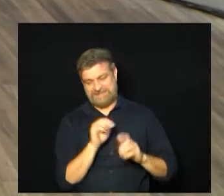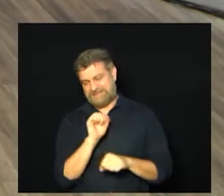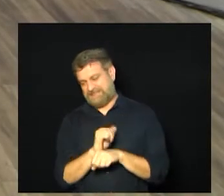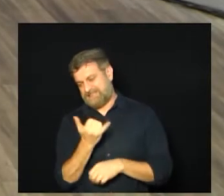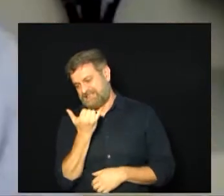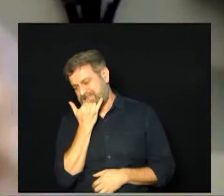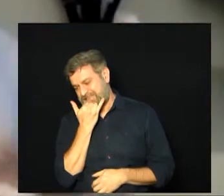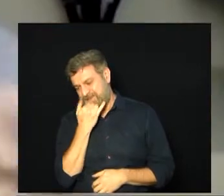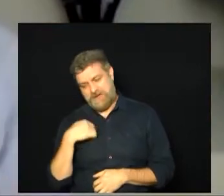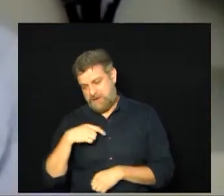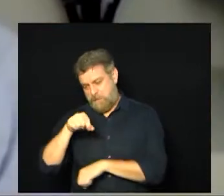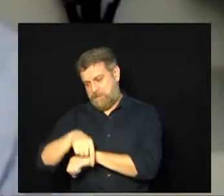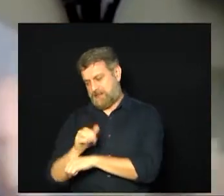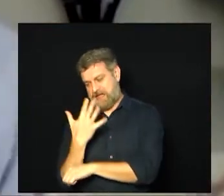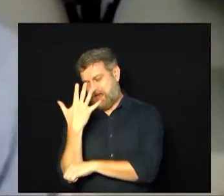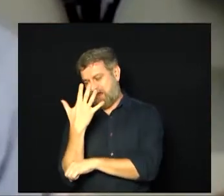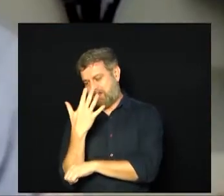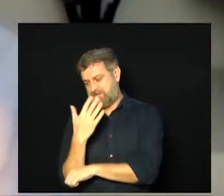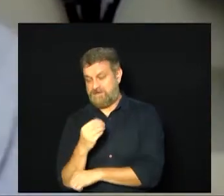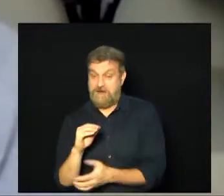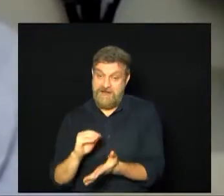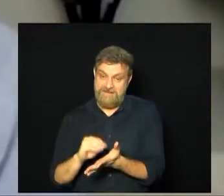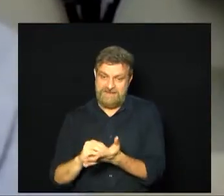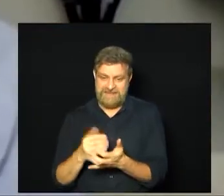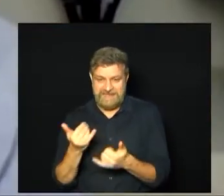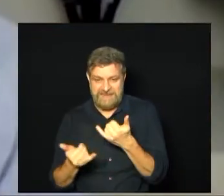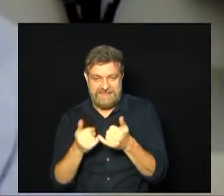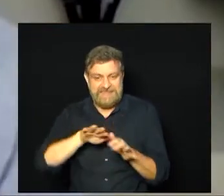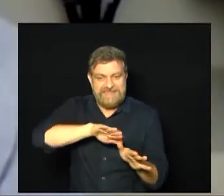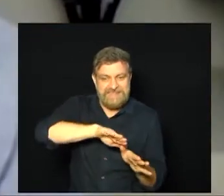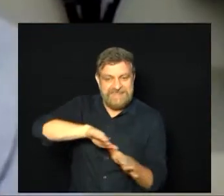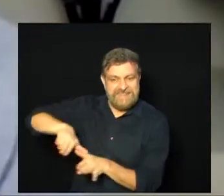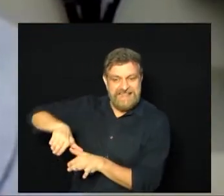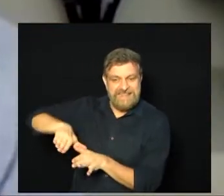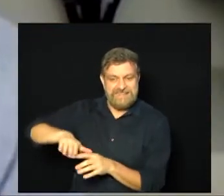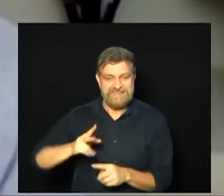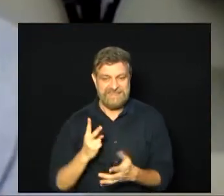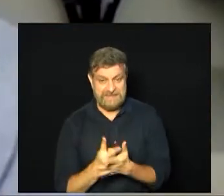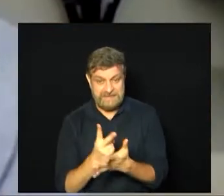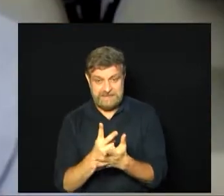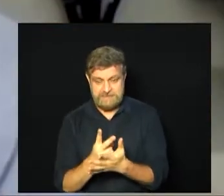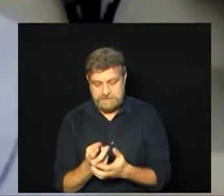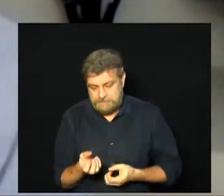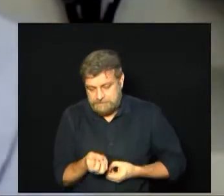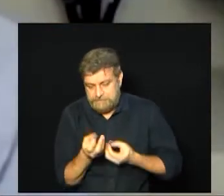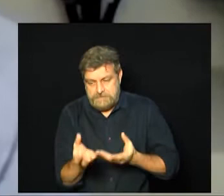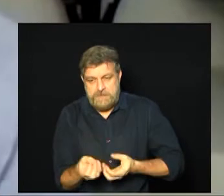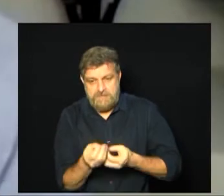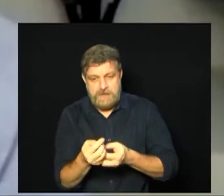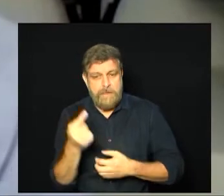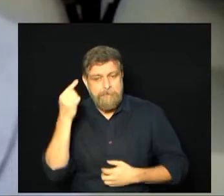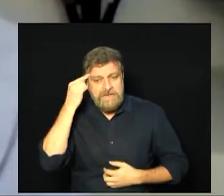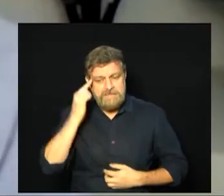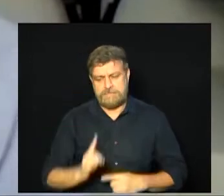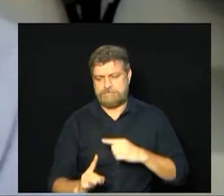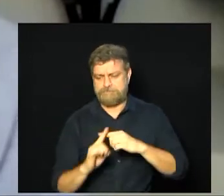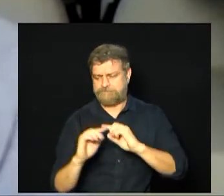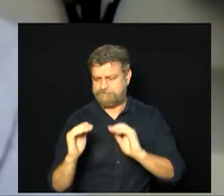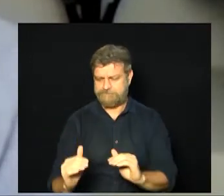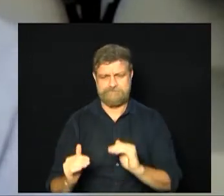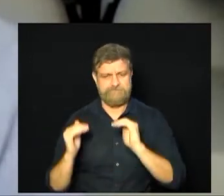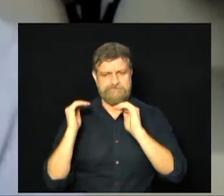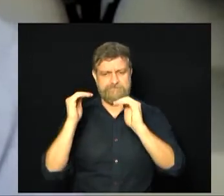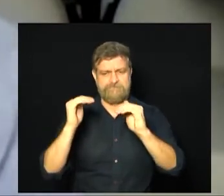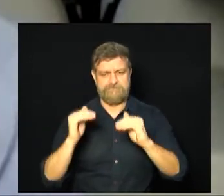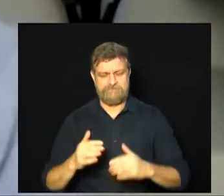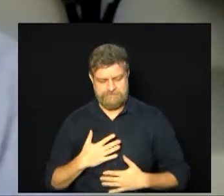desculpem. Mas, tirando as brincadeiras de lado, sempre eu tento passar um otimismo através desse